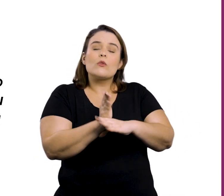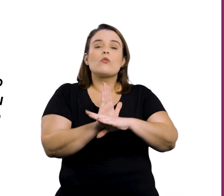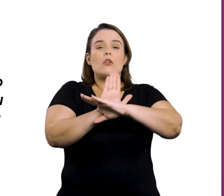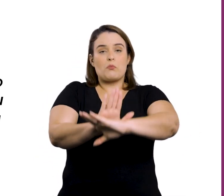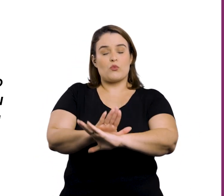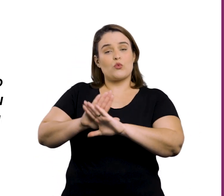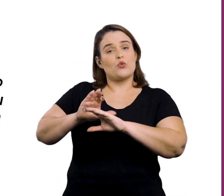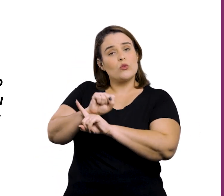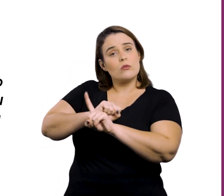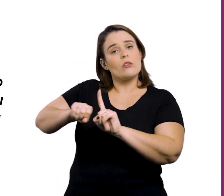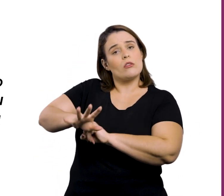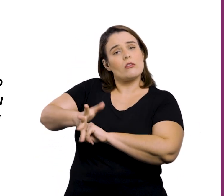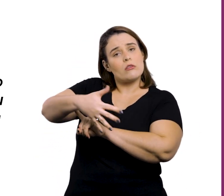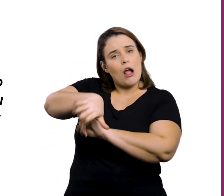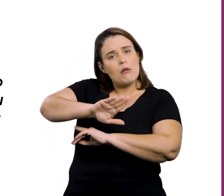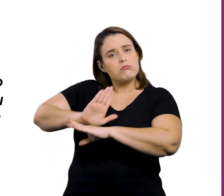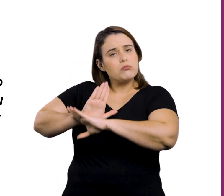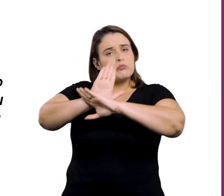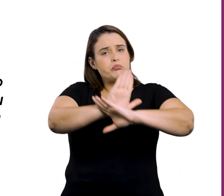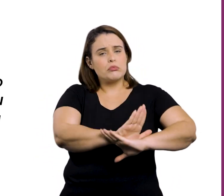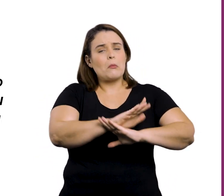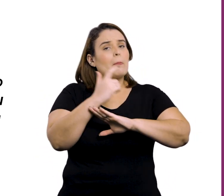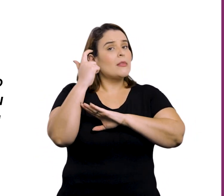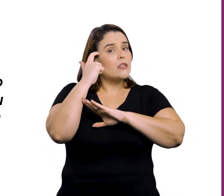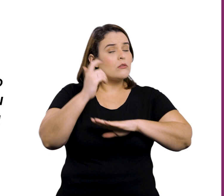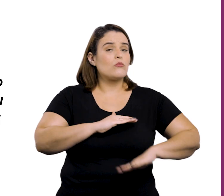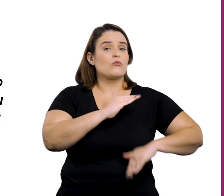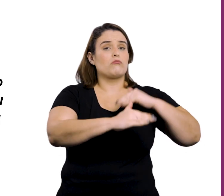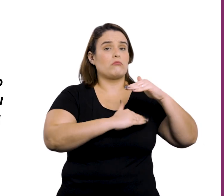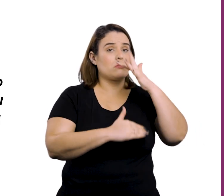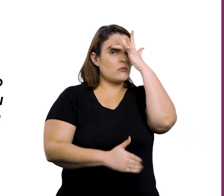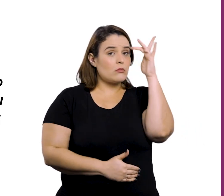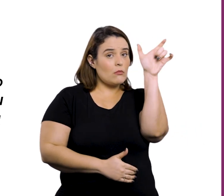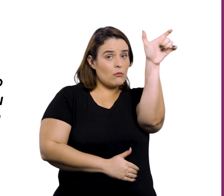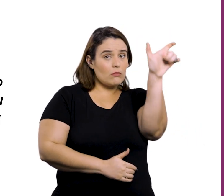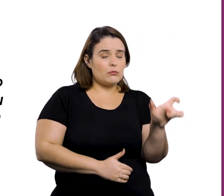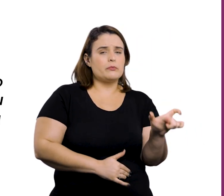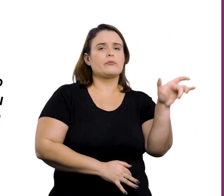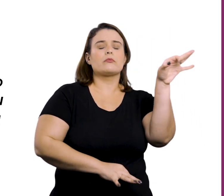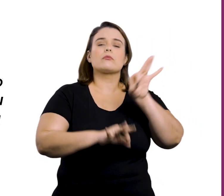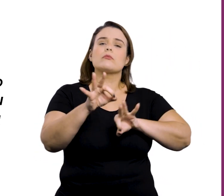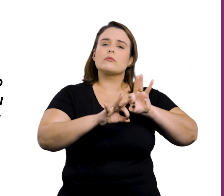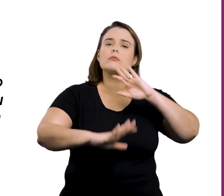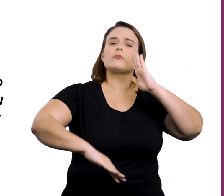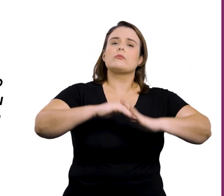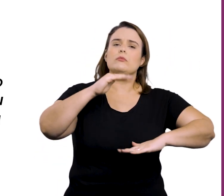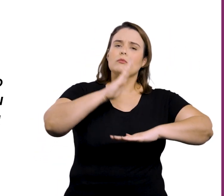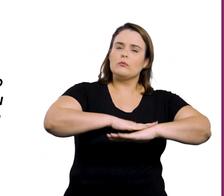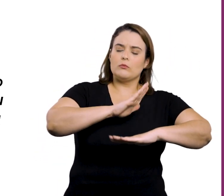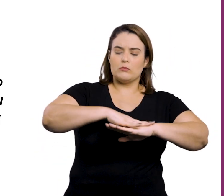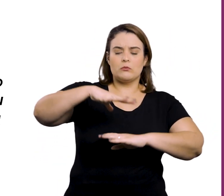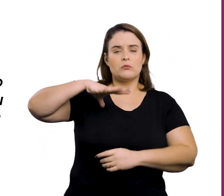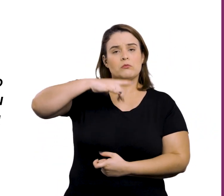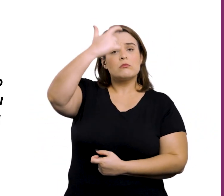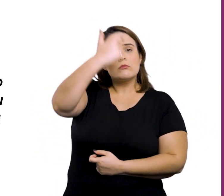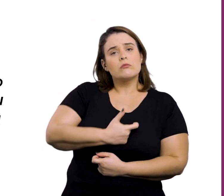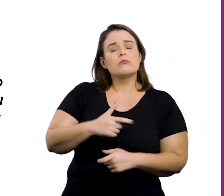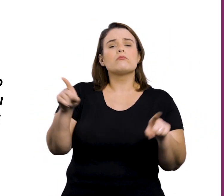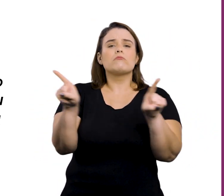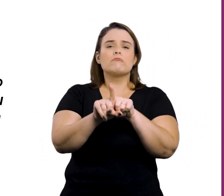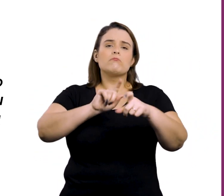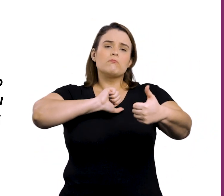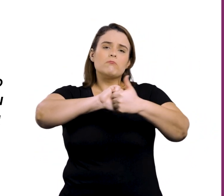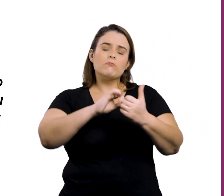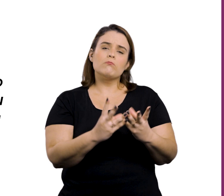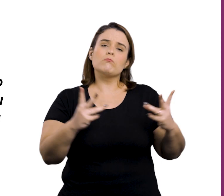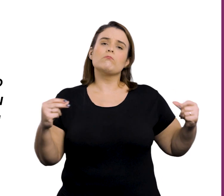e incentivada com a colaboração da sociedade, visando ao pleno desenvolvimento da pessoa, seu preparo para o